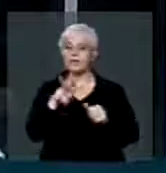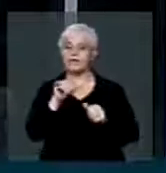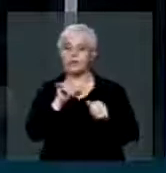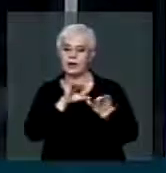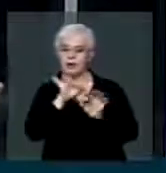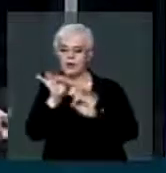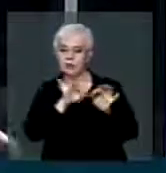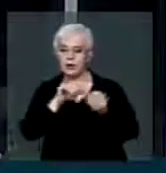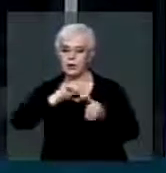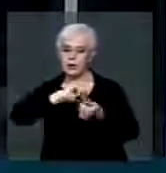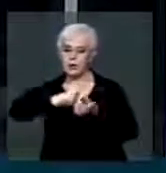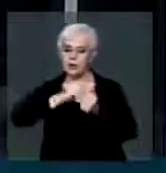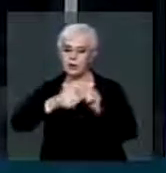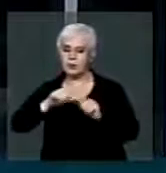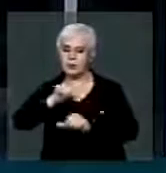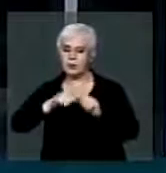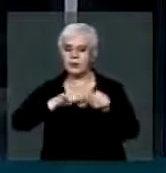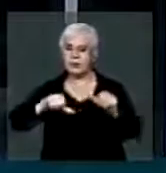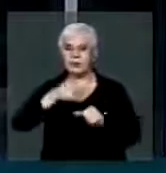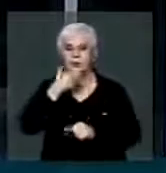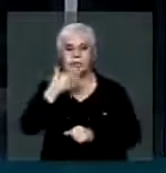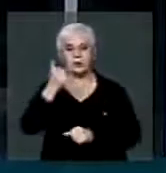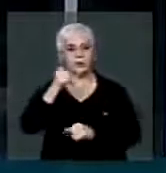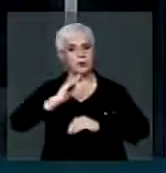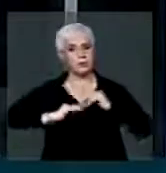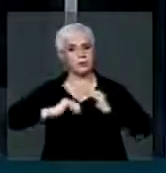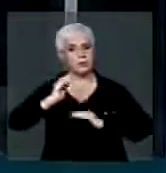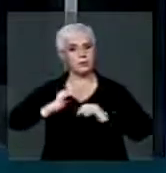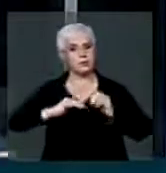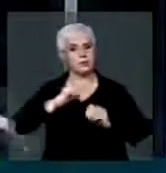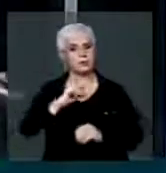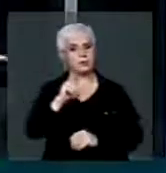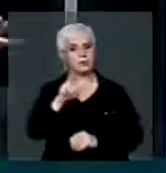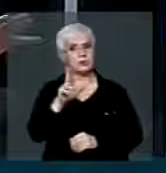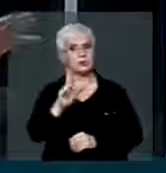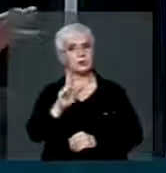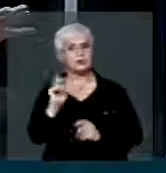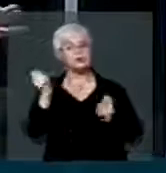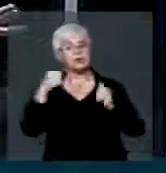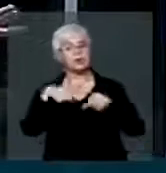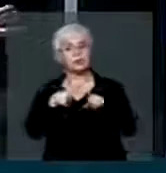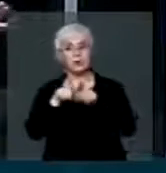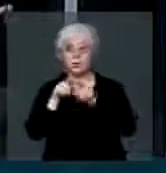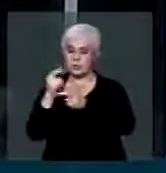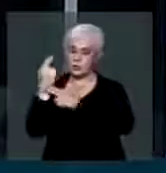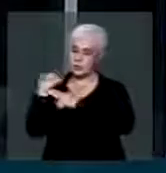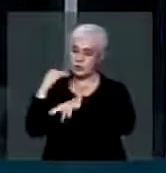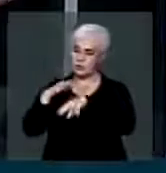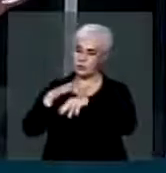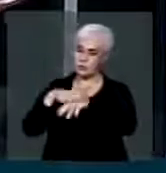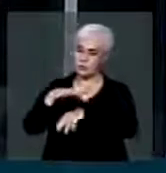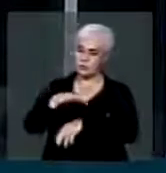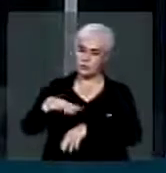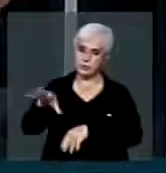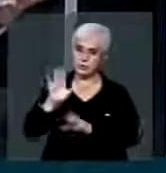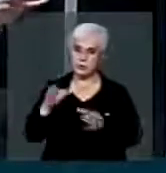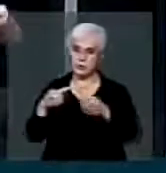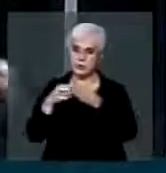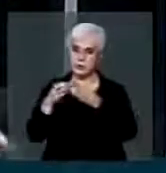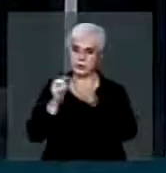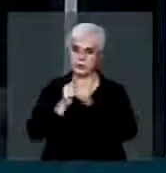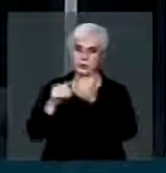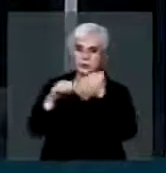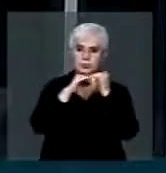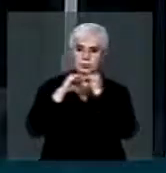organiza da melhor maneira a carreira da CGU para que ele possa, inclusive, estar num pé de